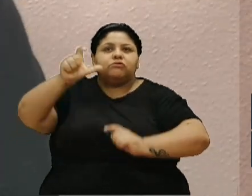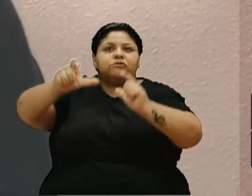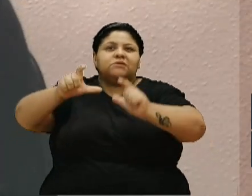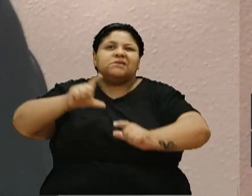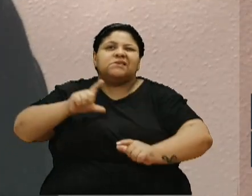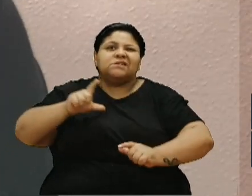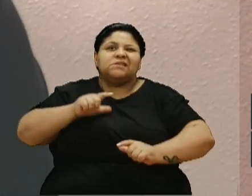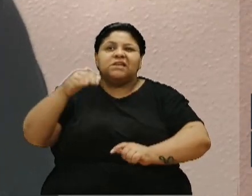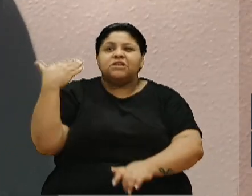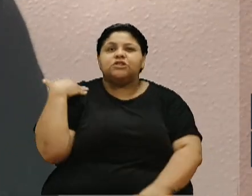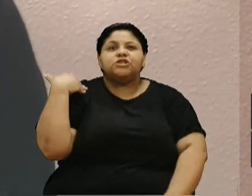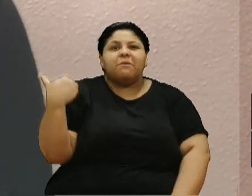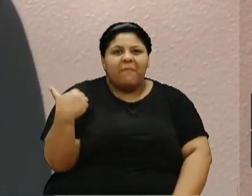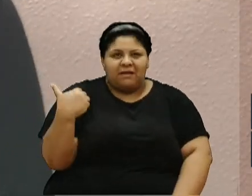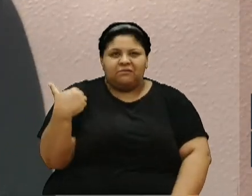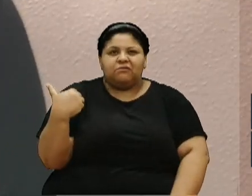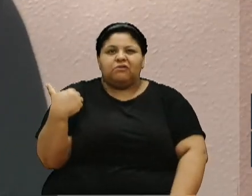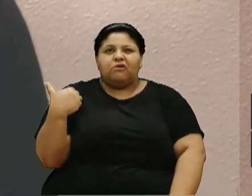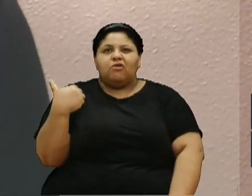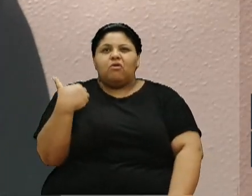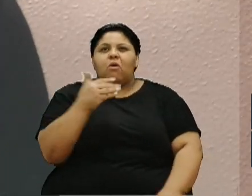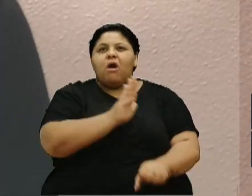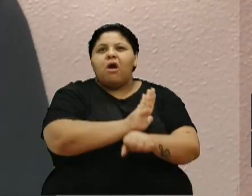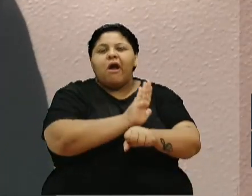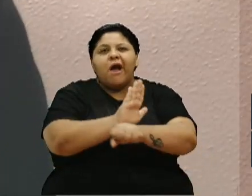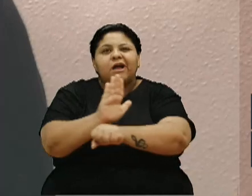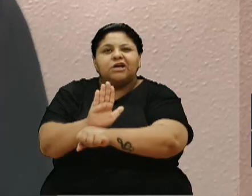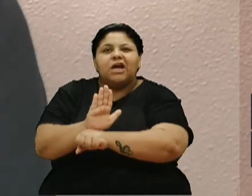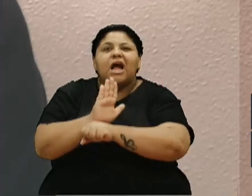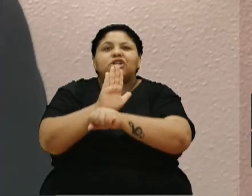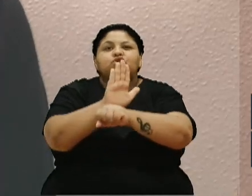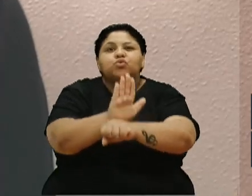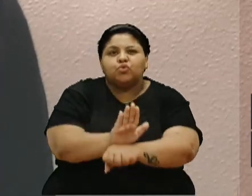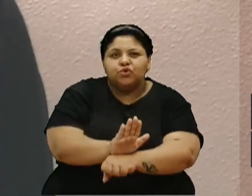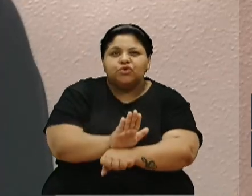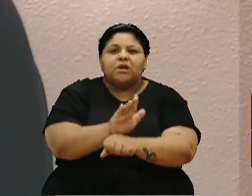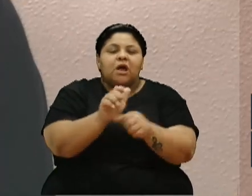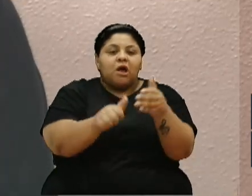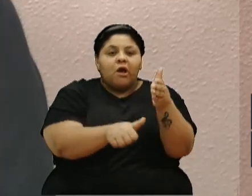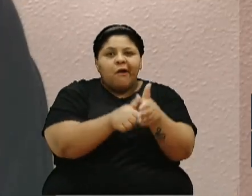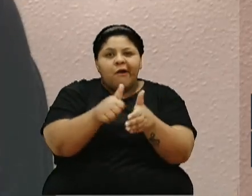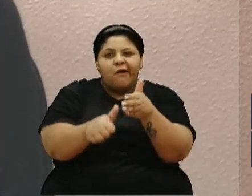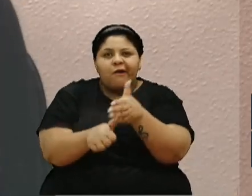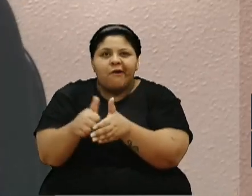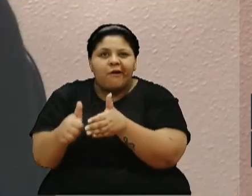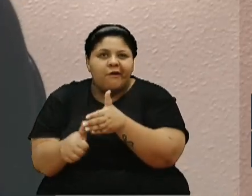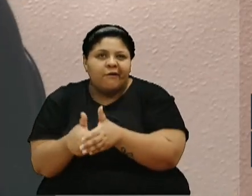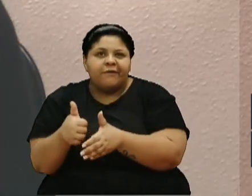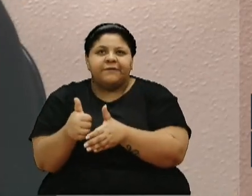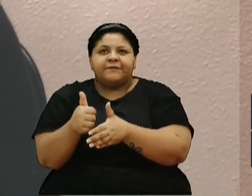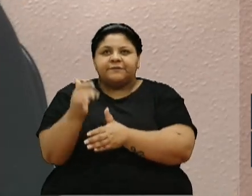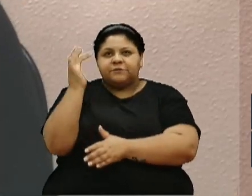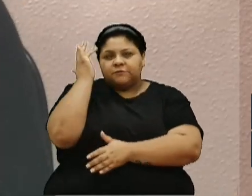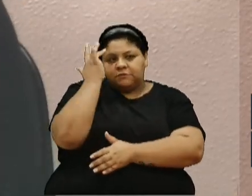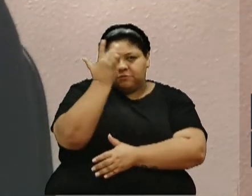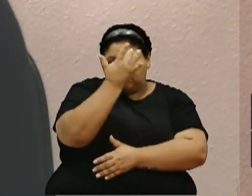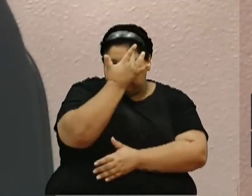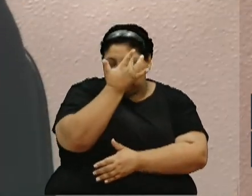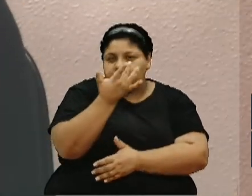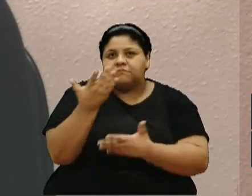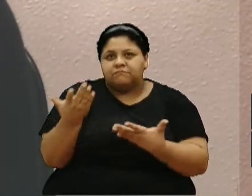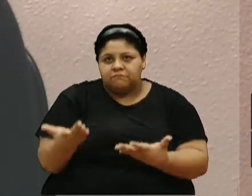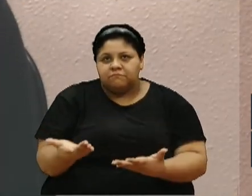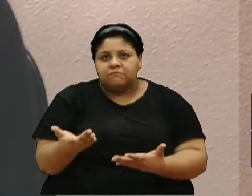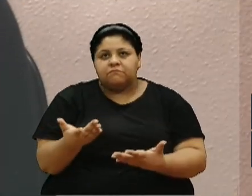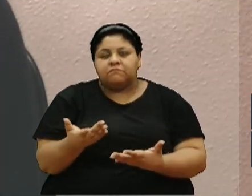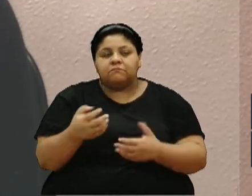têm procurado ajuda, que têm buscado, de alguma forma, a melhoria da sua condição de saúde mental, e,